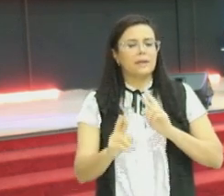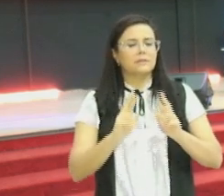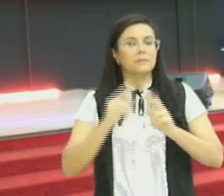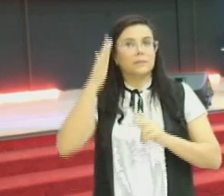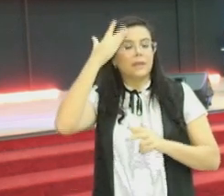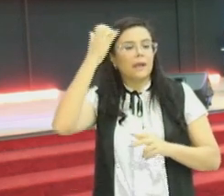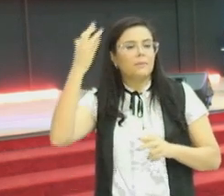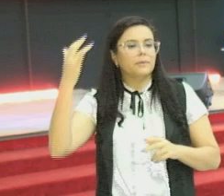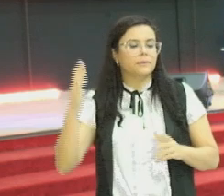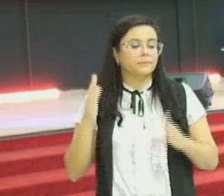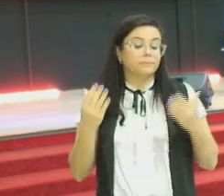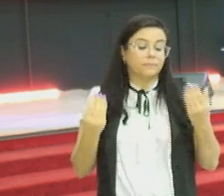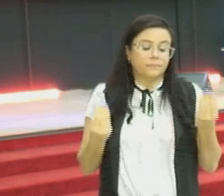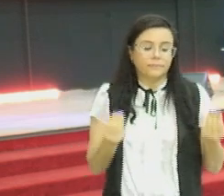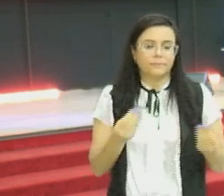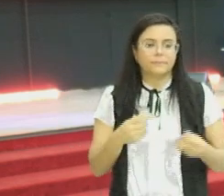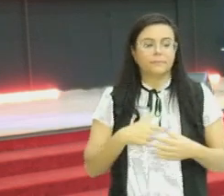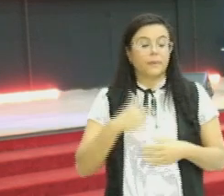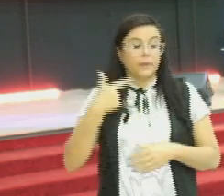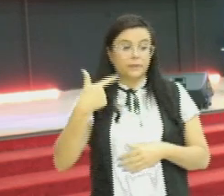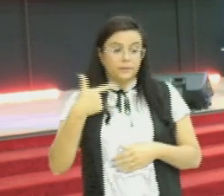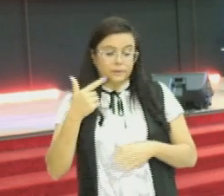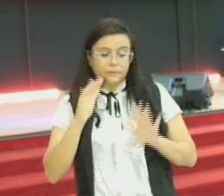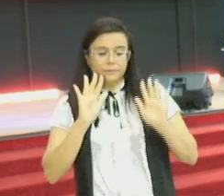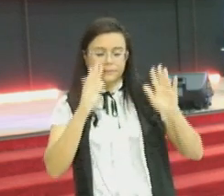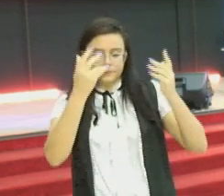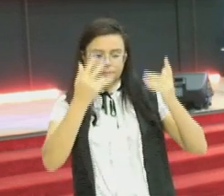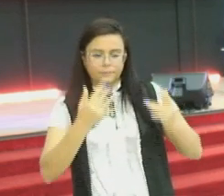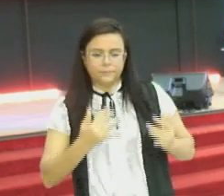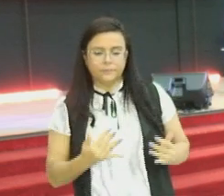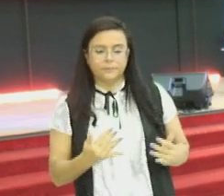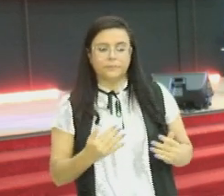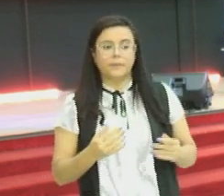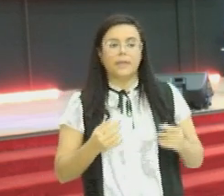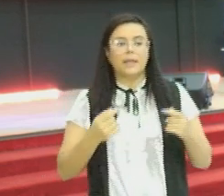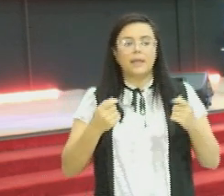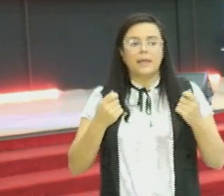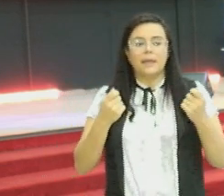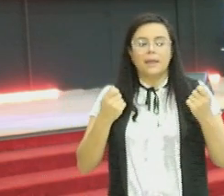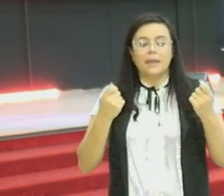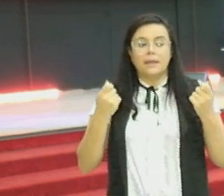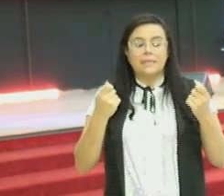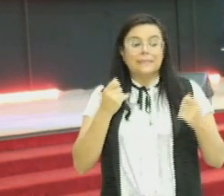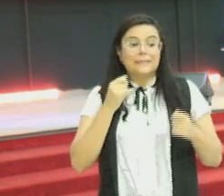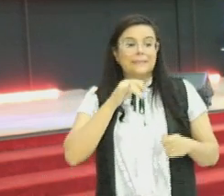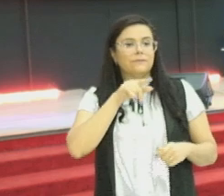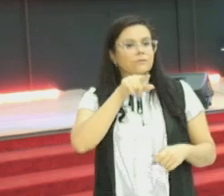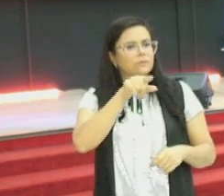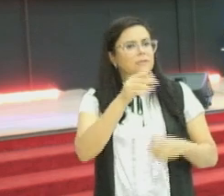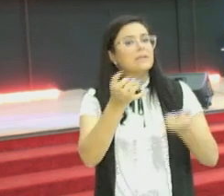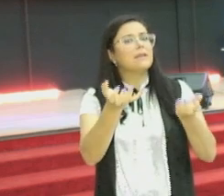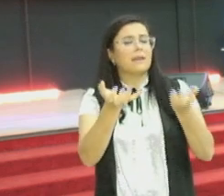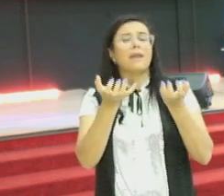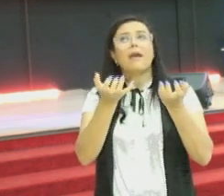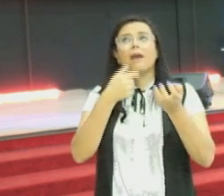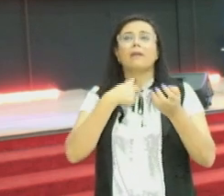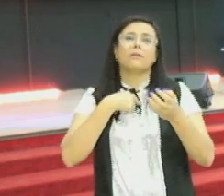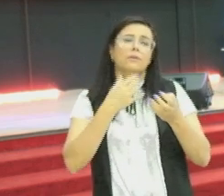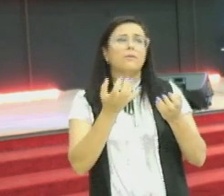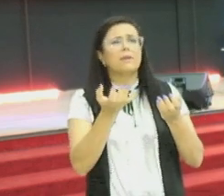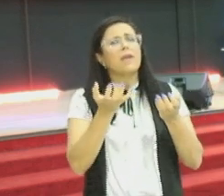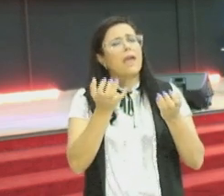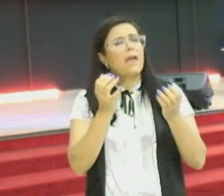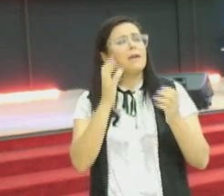quer aprender a perdoar, confronte em amor. Não empurre para debaixo